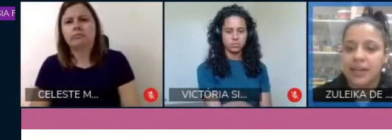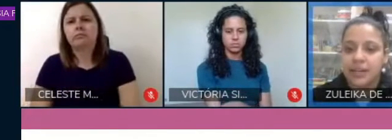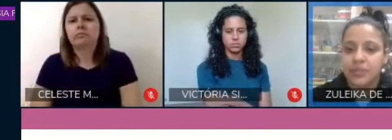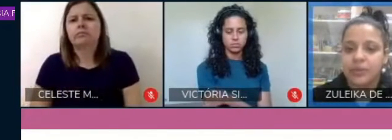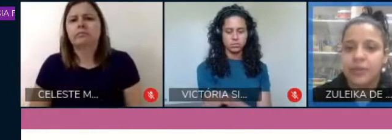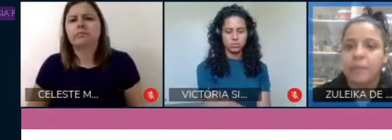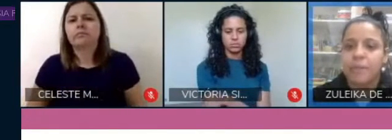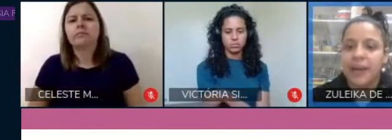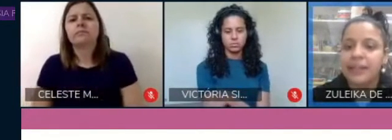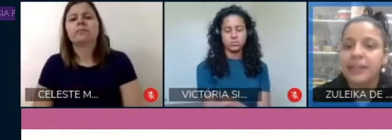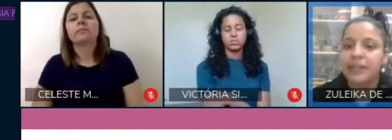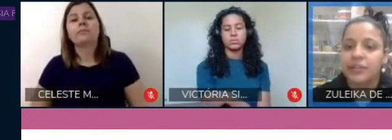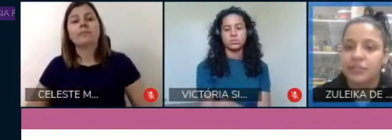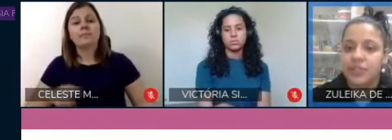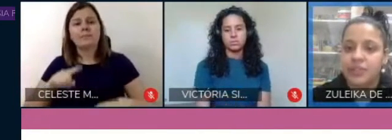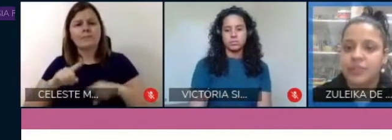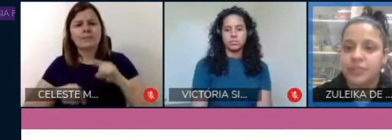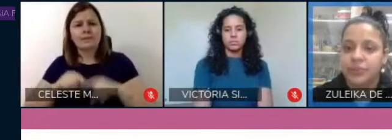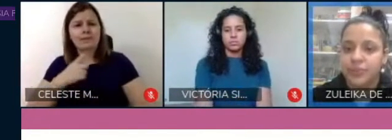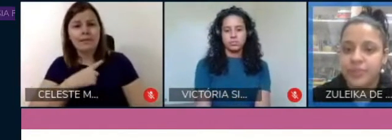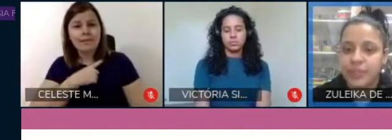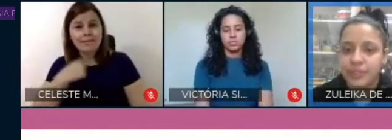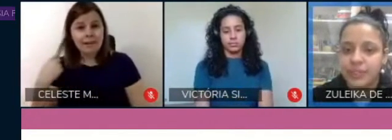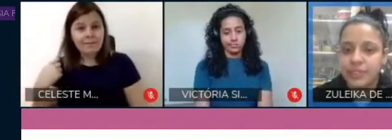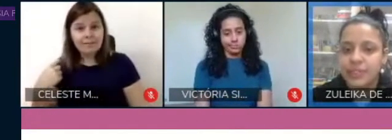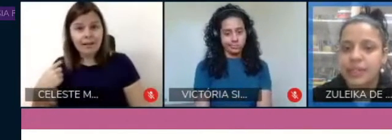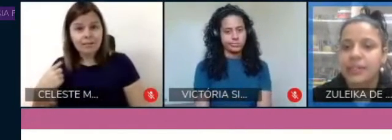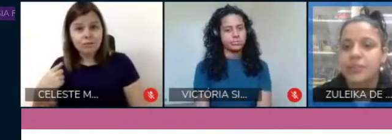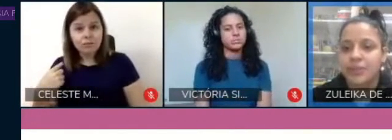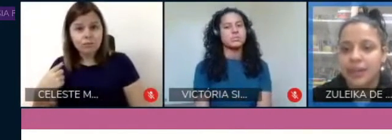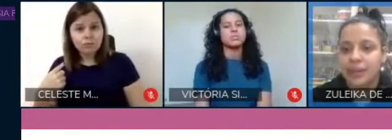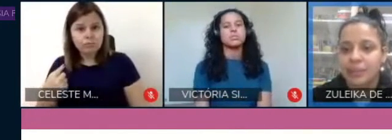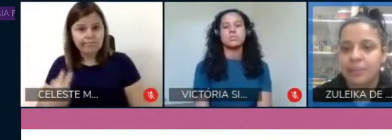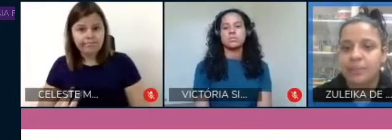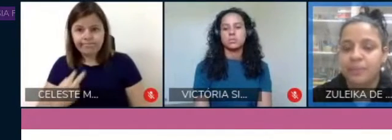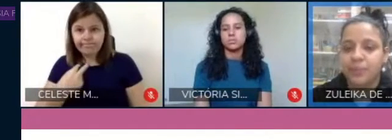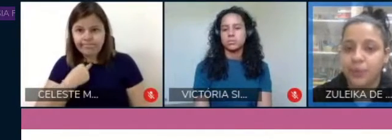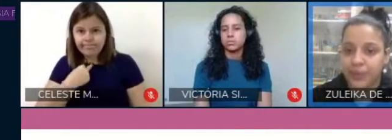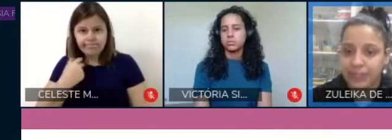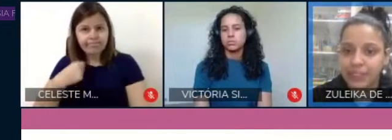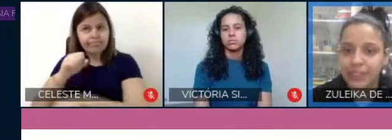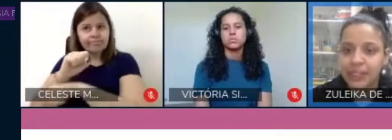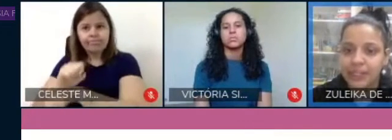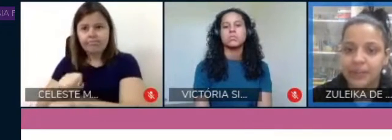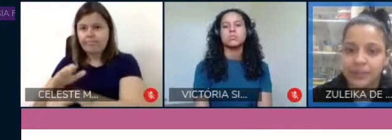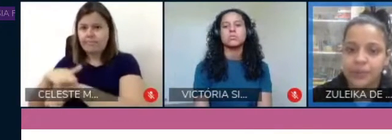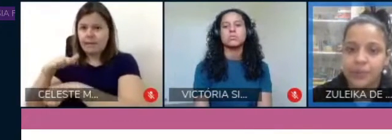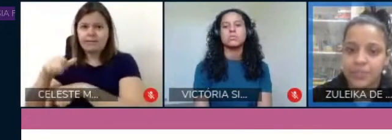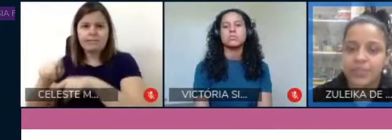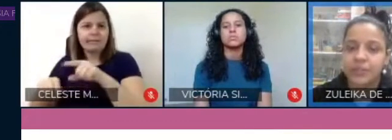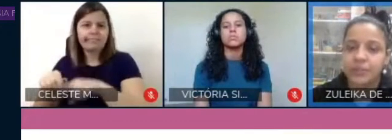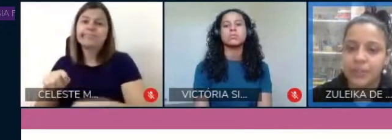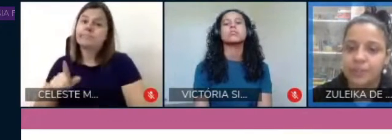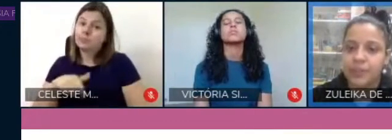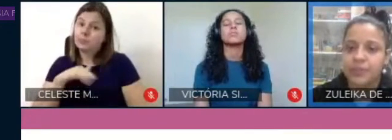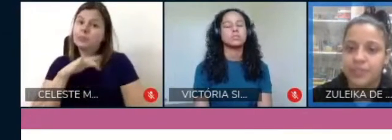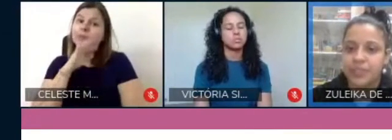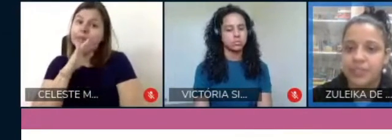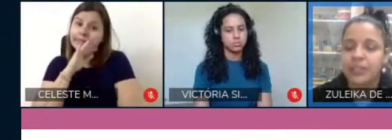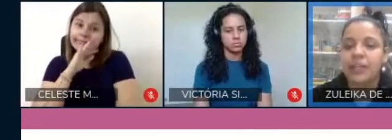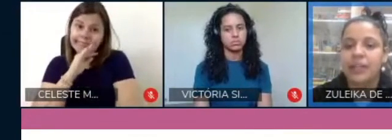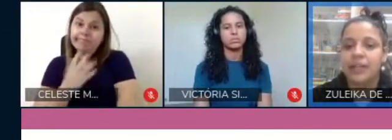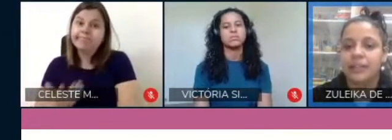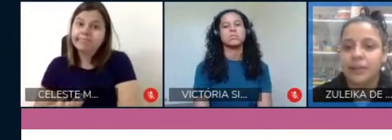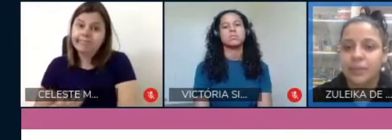Itens em atraso impedem a renovação de outros itens, né? Isso é ruim, né? Eu não consigo